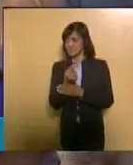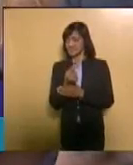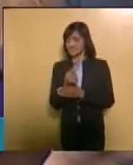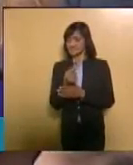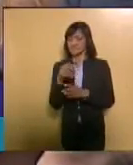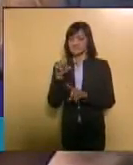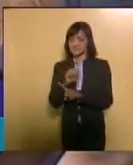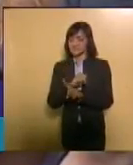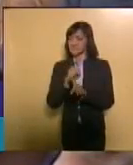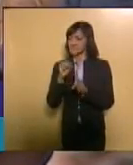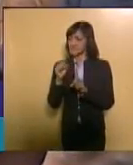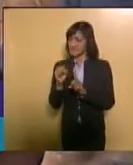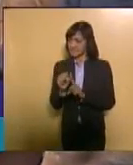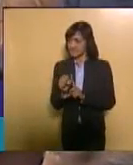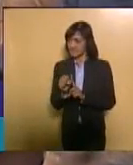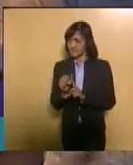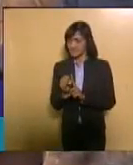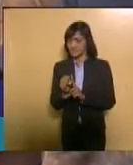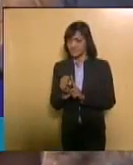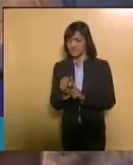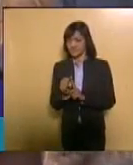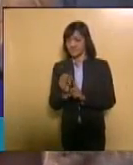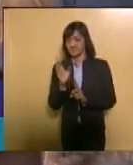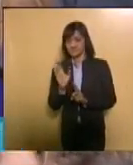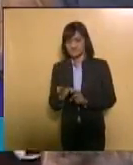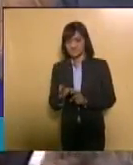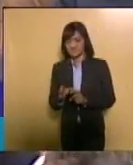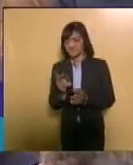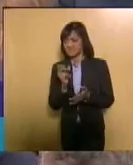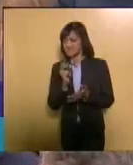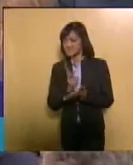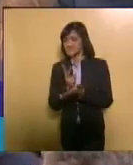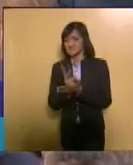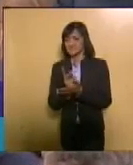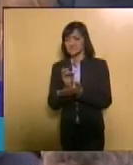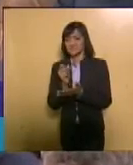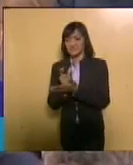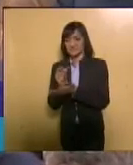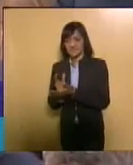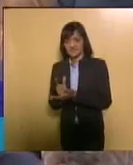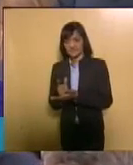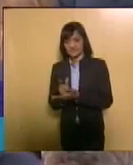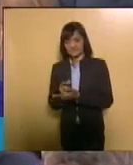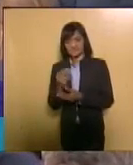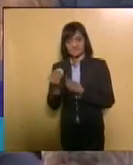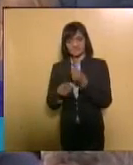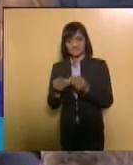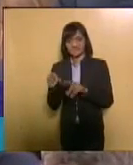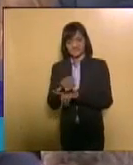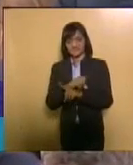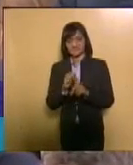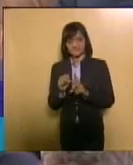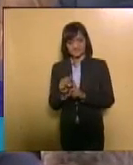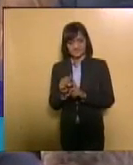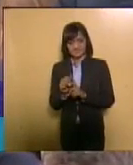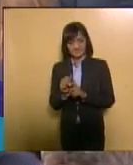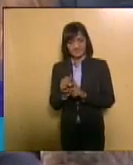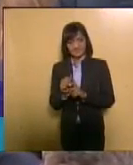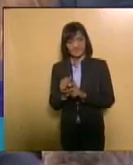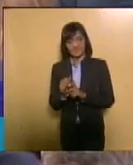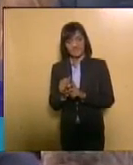uma sociedade Consumista individualista né nos levou a construir a a sociedade dos dois lados né